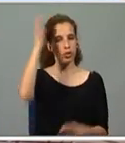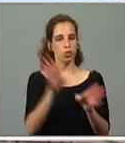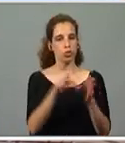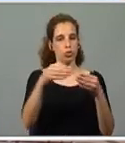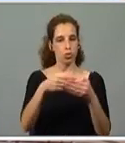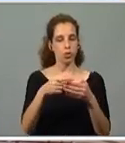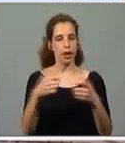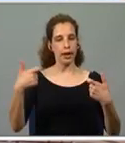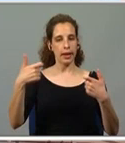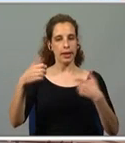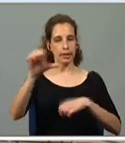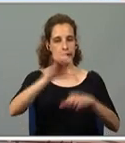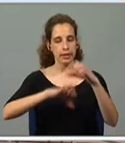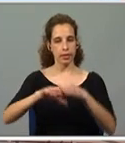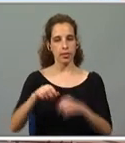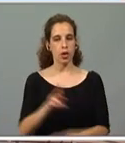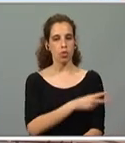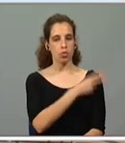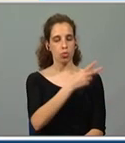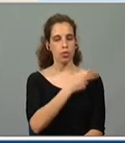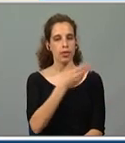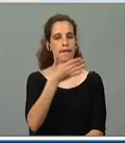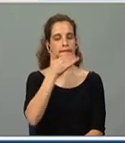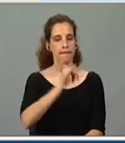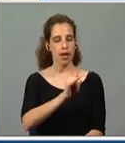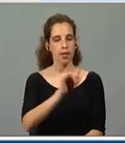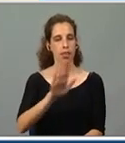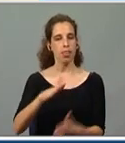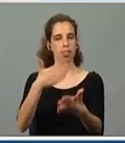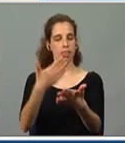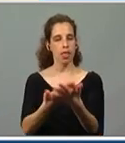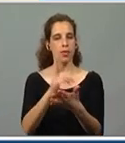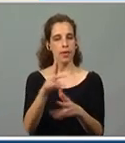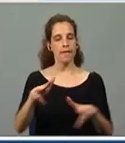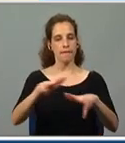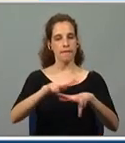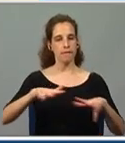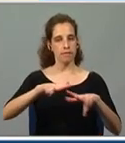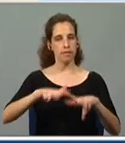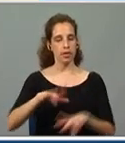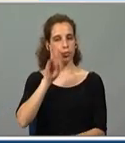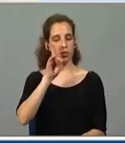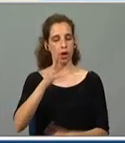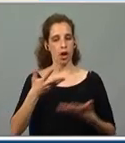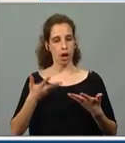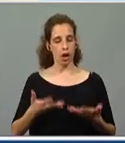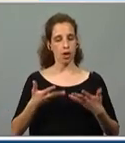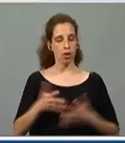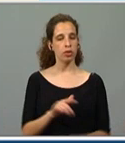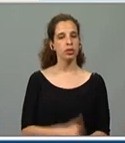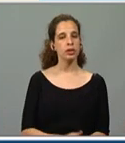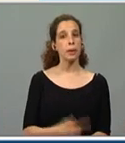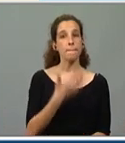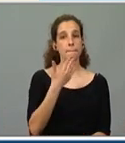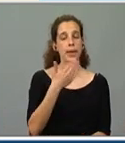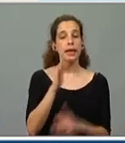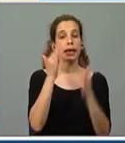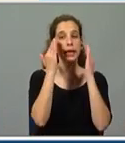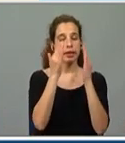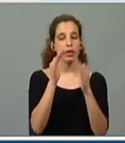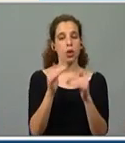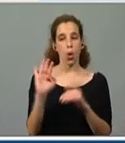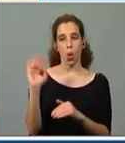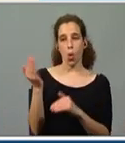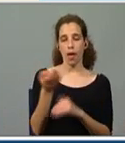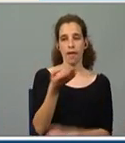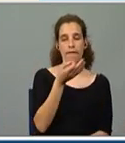Química da Universidade de Évora deu-nos este vídeo que vamos passar a ver, e em que eu vos chamo a atenção de que quando